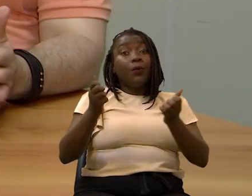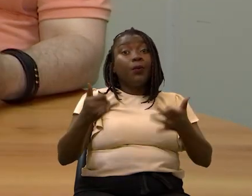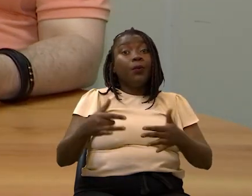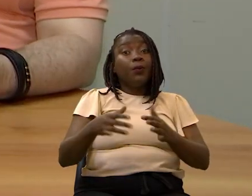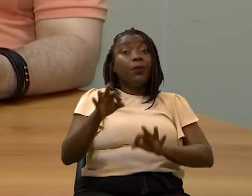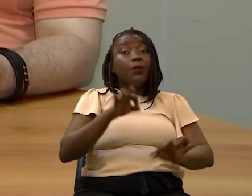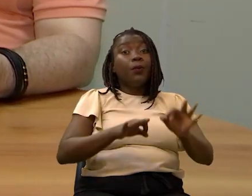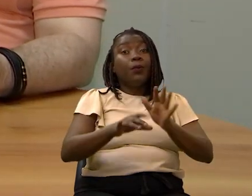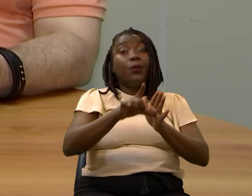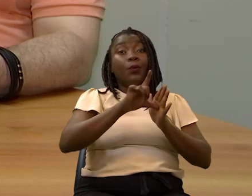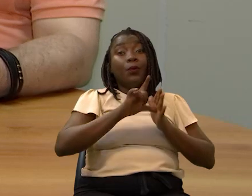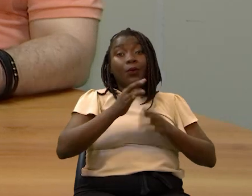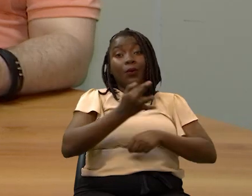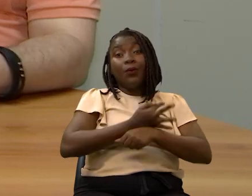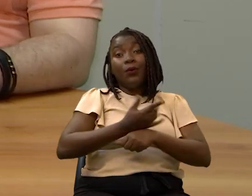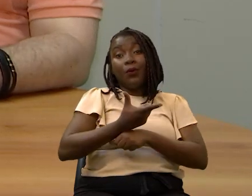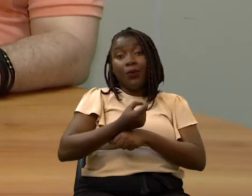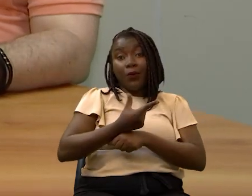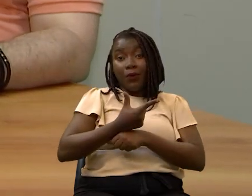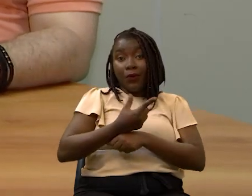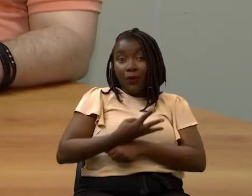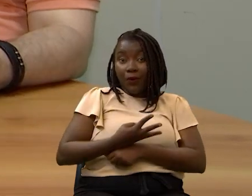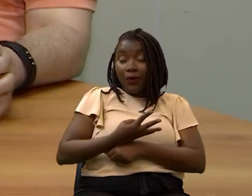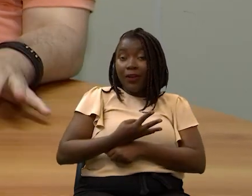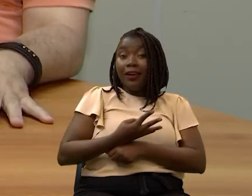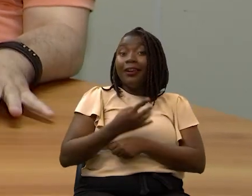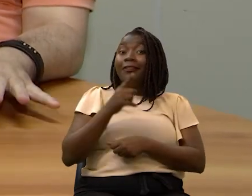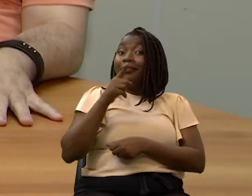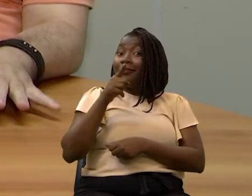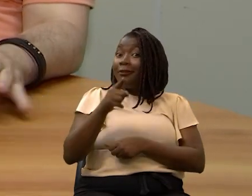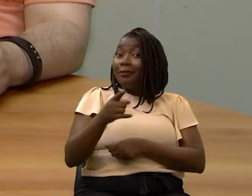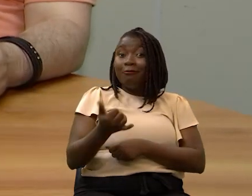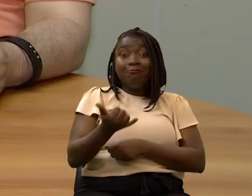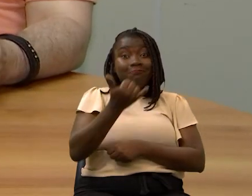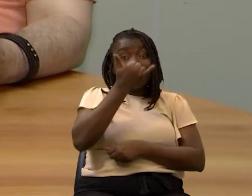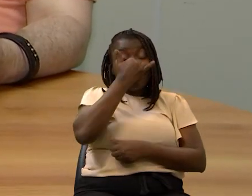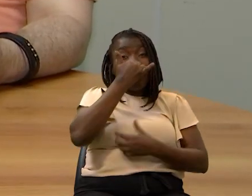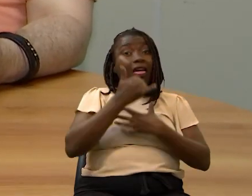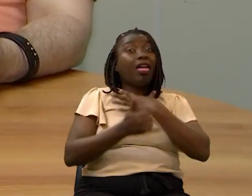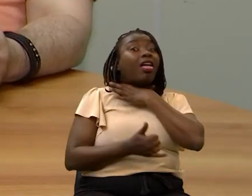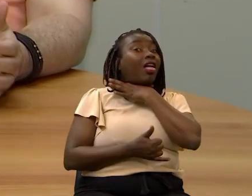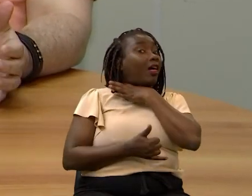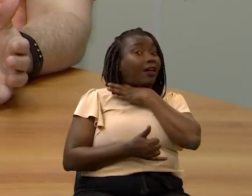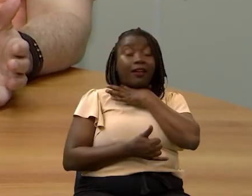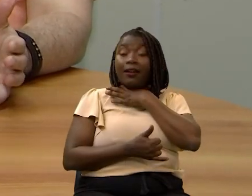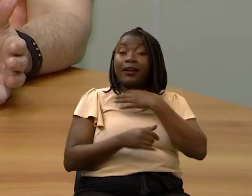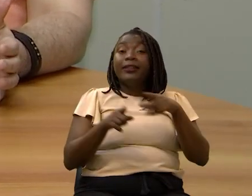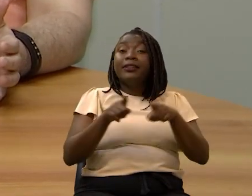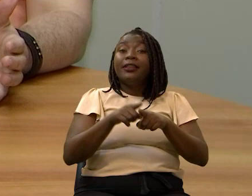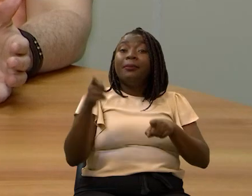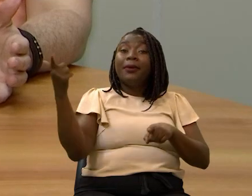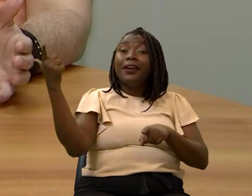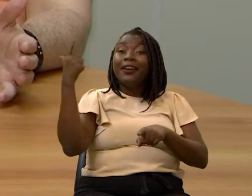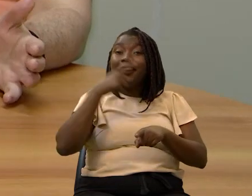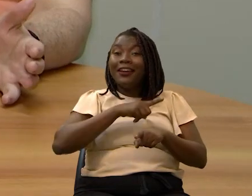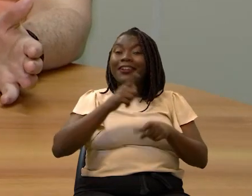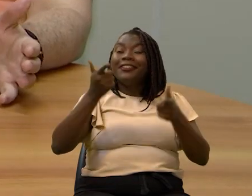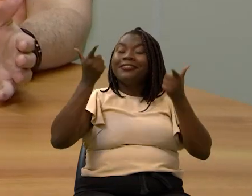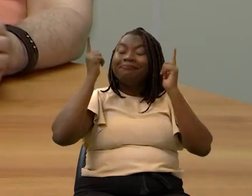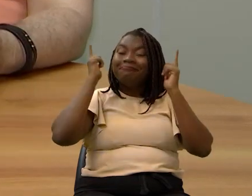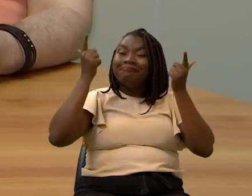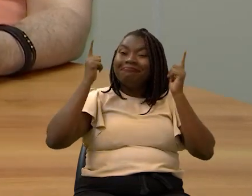falando sobre planejamento para as férias, né, de 2024, para você não sair endividado, né, mas